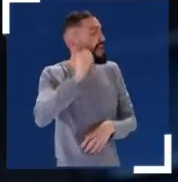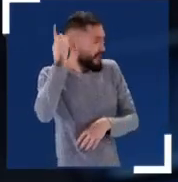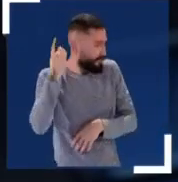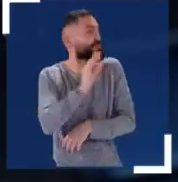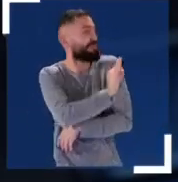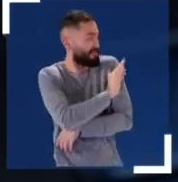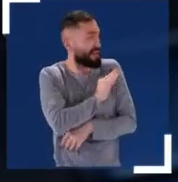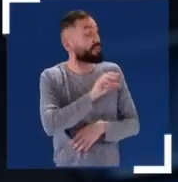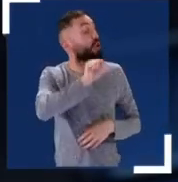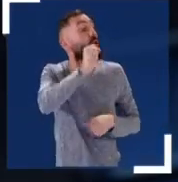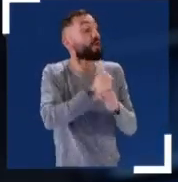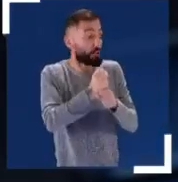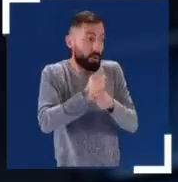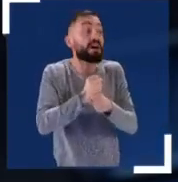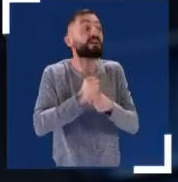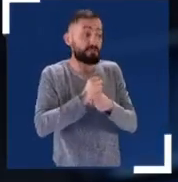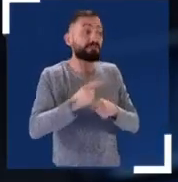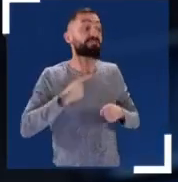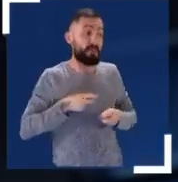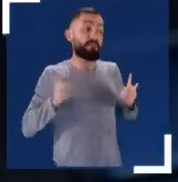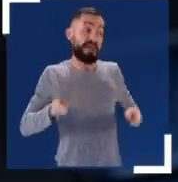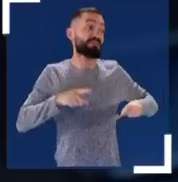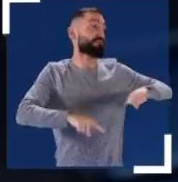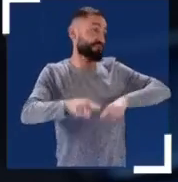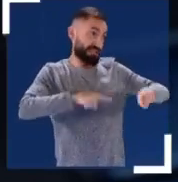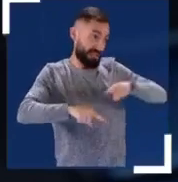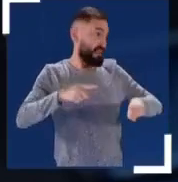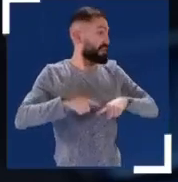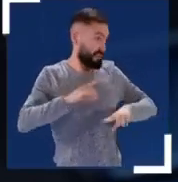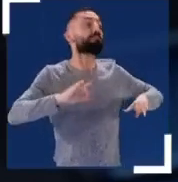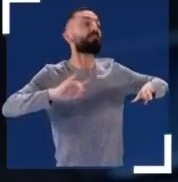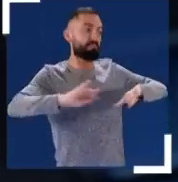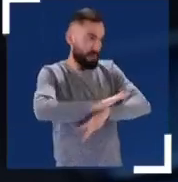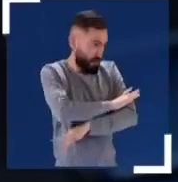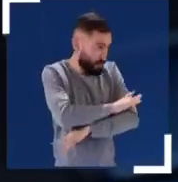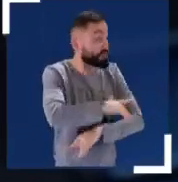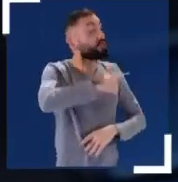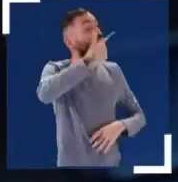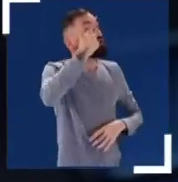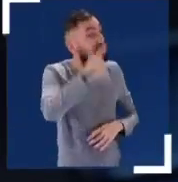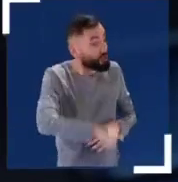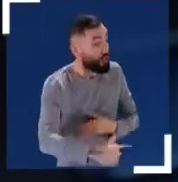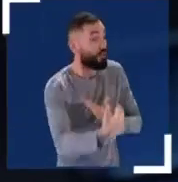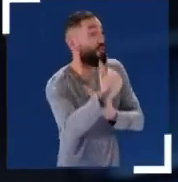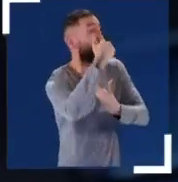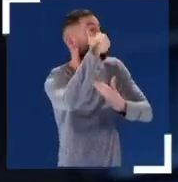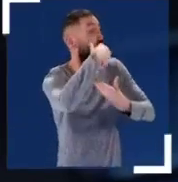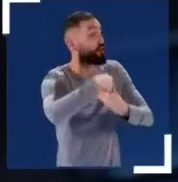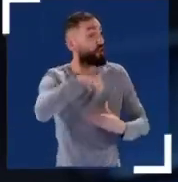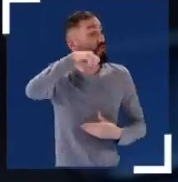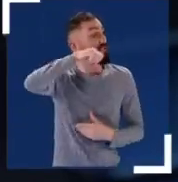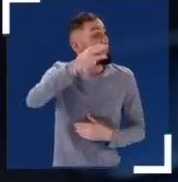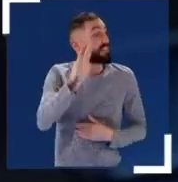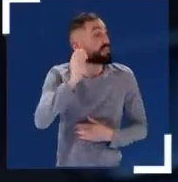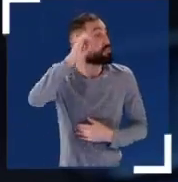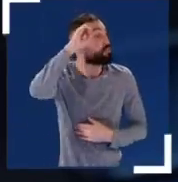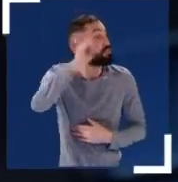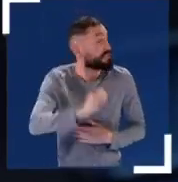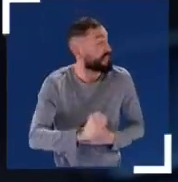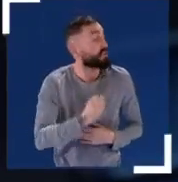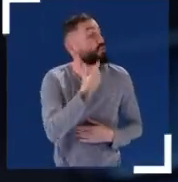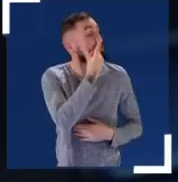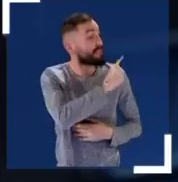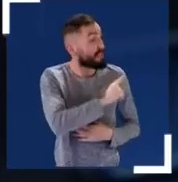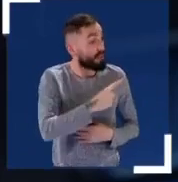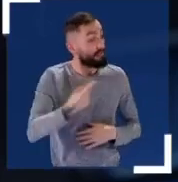meus 8 anos de mandato, completei o meu mandato, fui reeleito com 93% dos votos e na minha cidade, que era uma